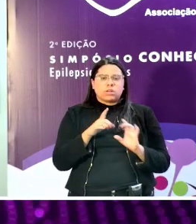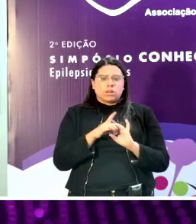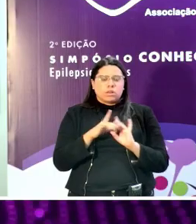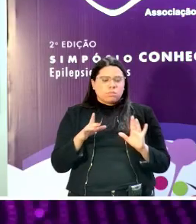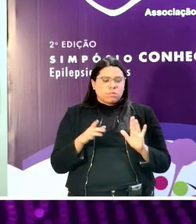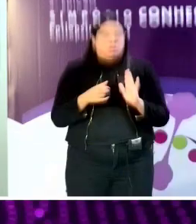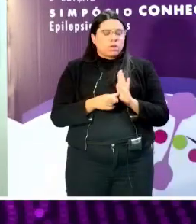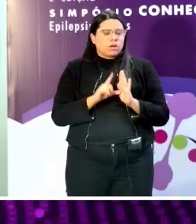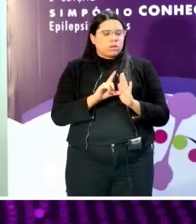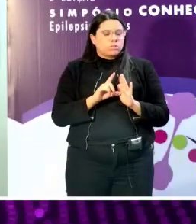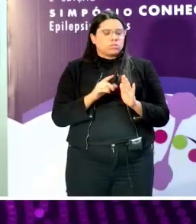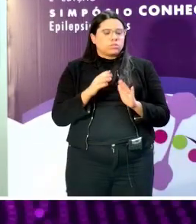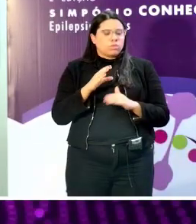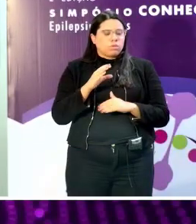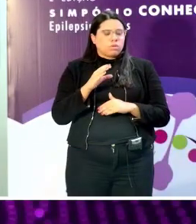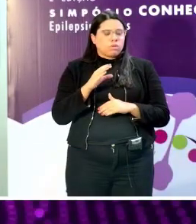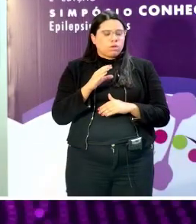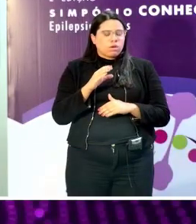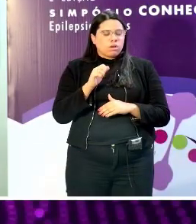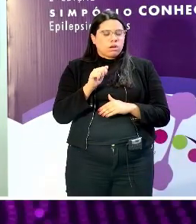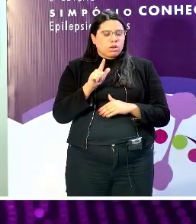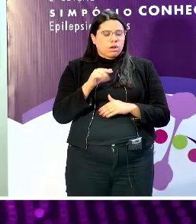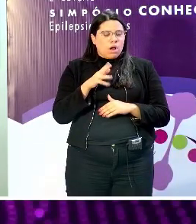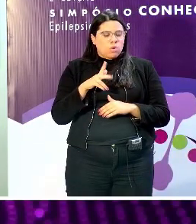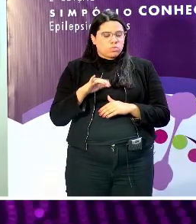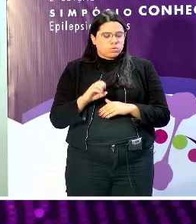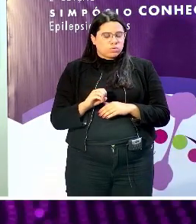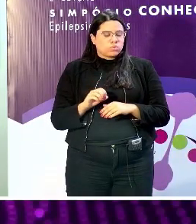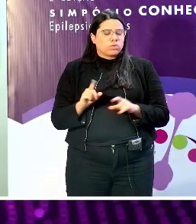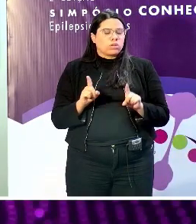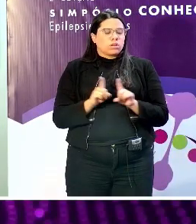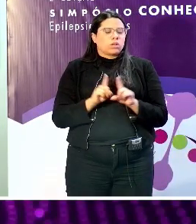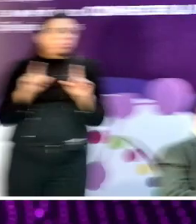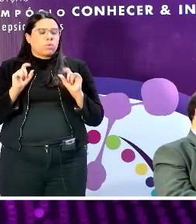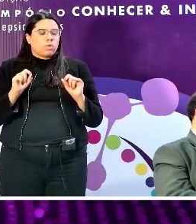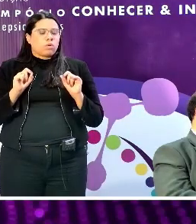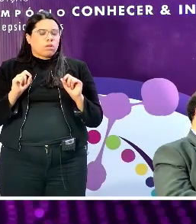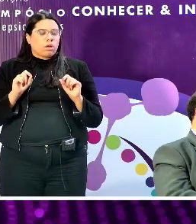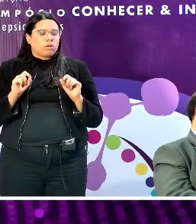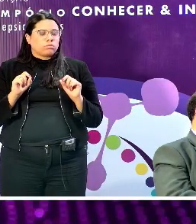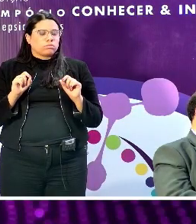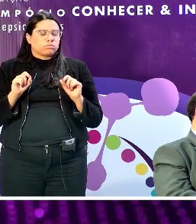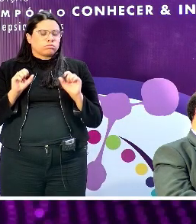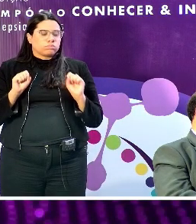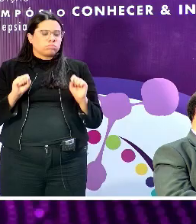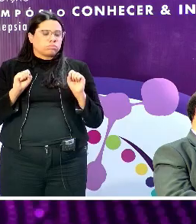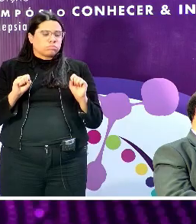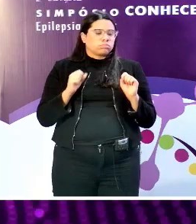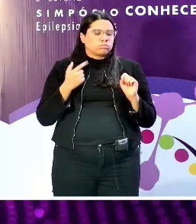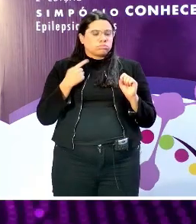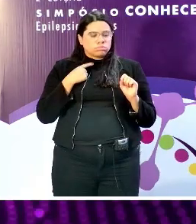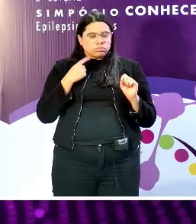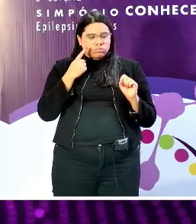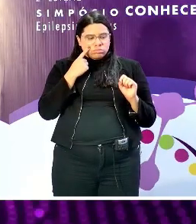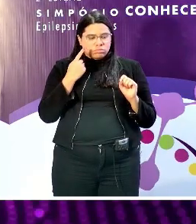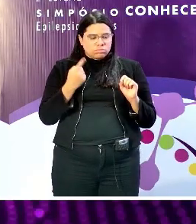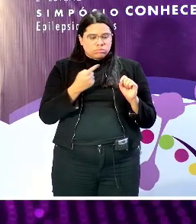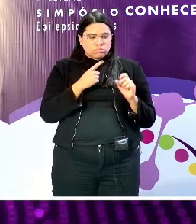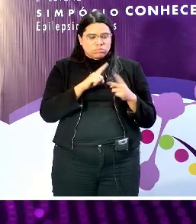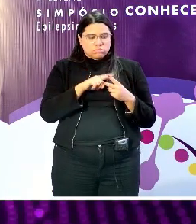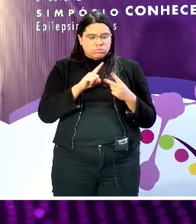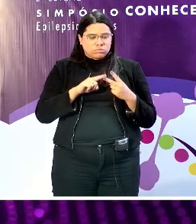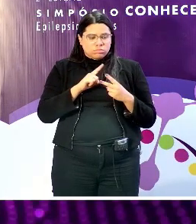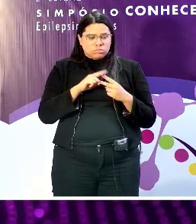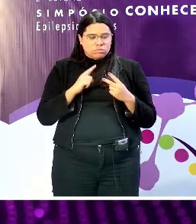do cálcio, que também é muito importante no terminal sináptico, ele vai liberar um neurotransmissor, seja ele excitatório, seja ele inibitório.